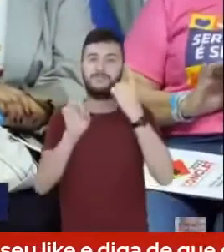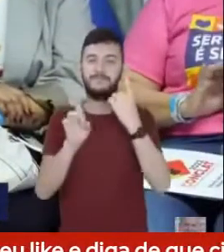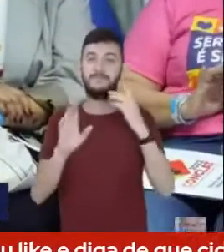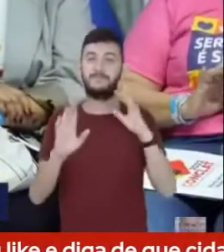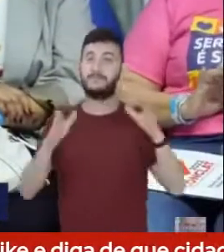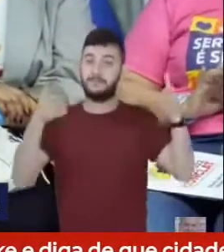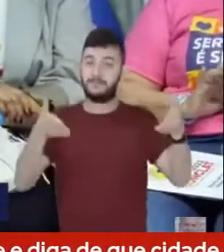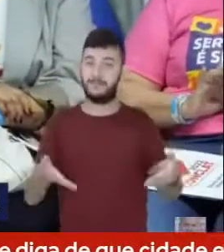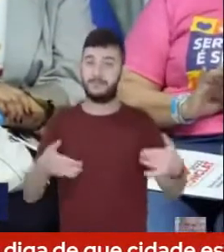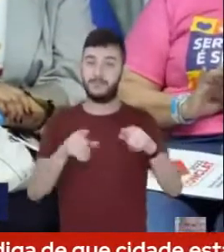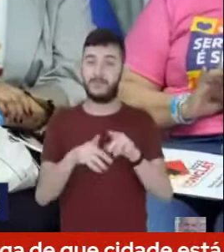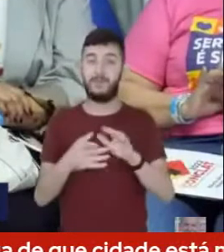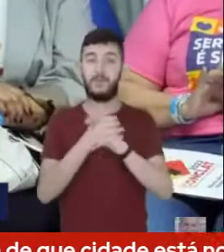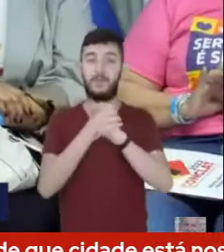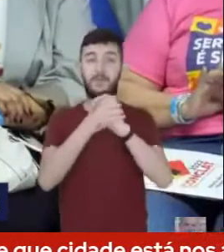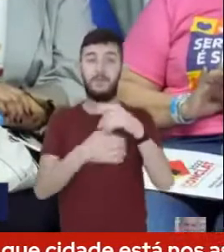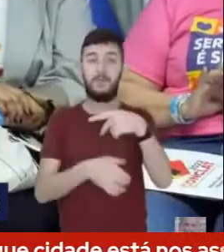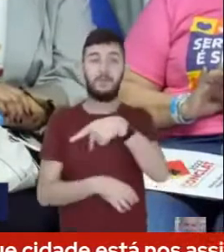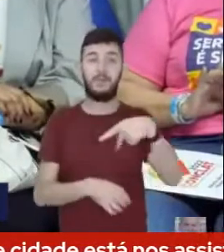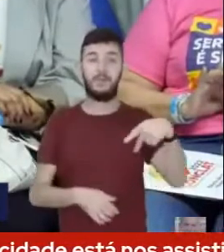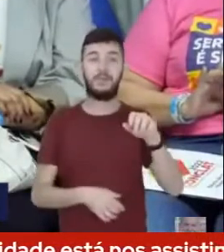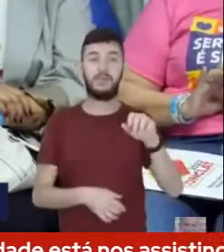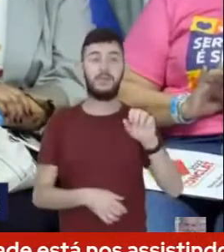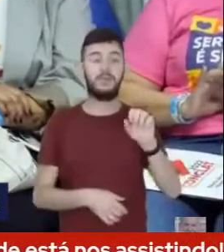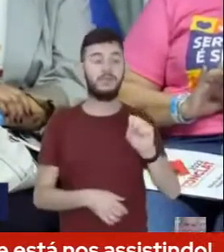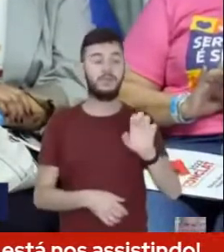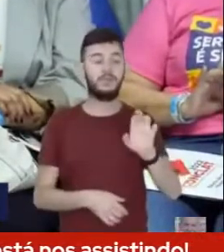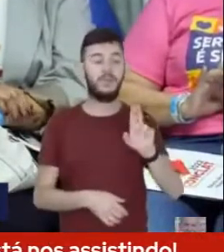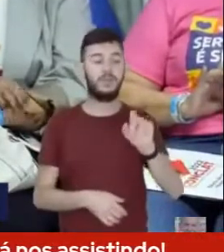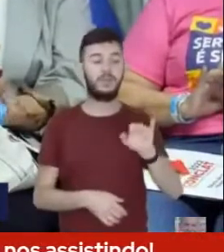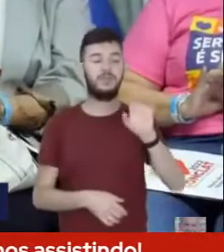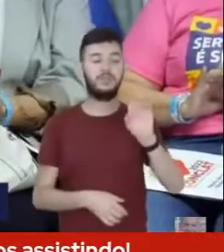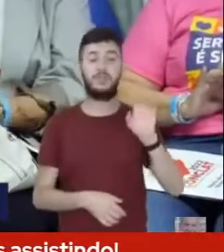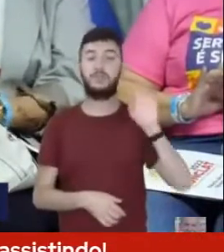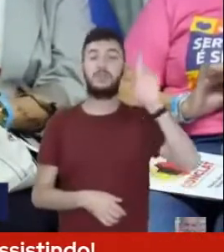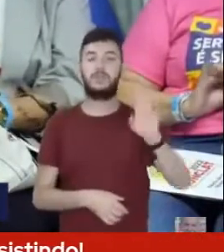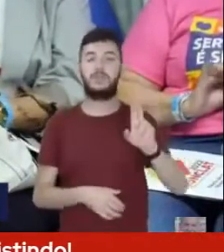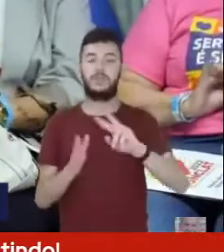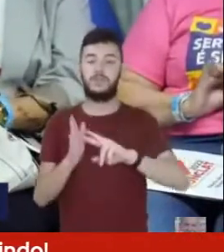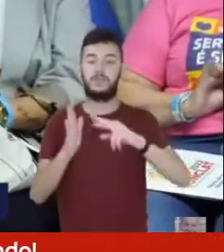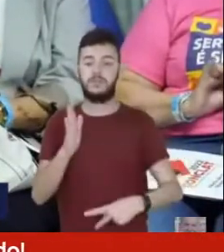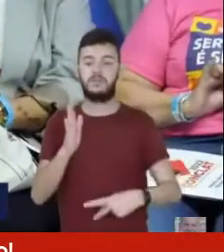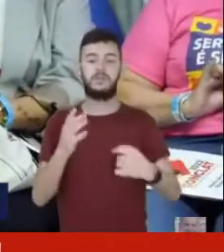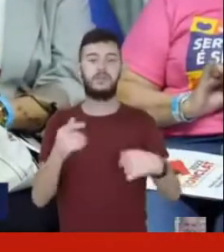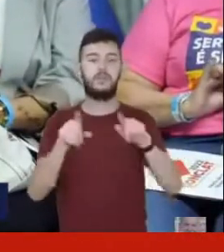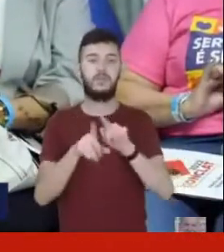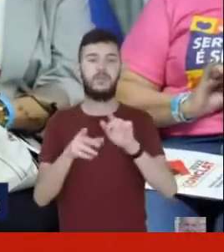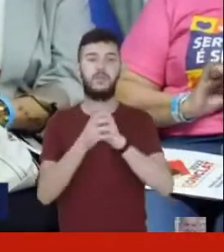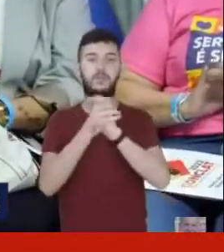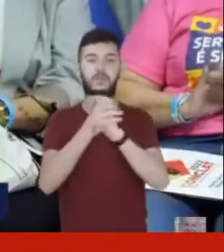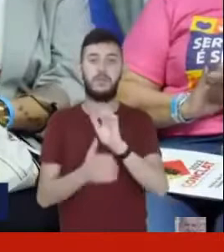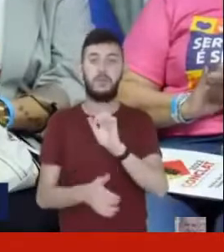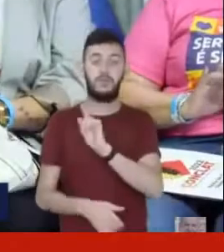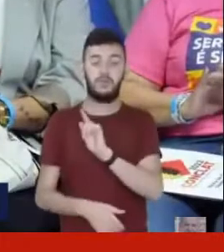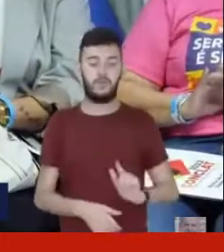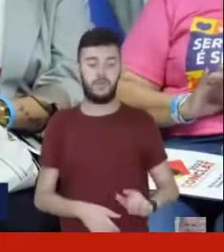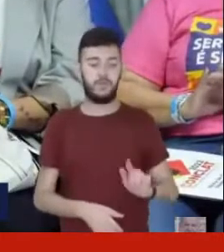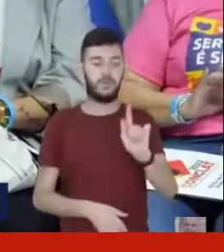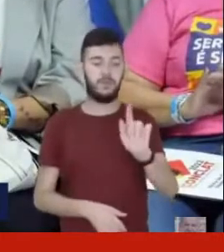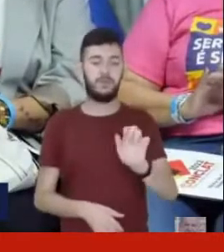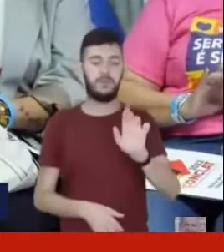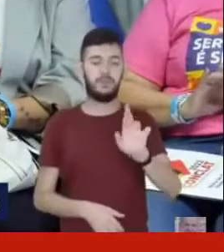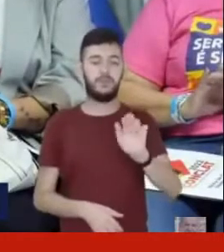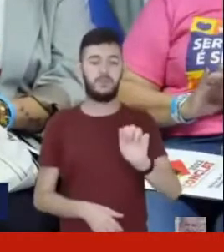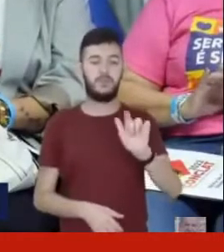nosso presidente Sérgio Nobre e todos os representantes das centrais sindicais, cumprimentar nosso governador Geraldo Alckmin, e